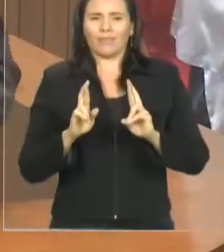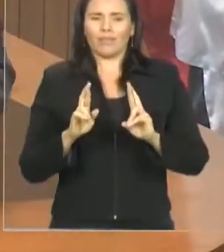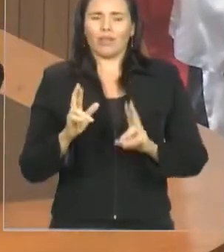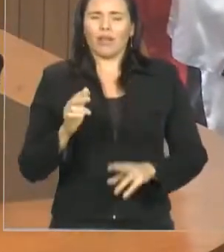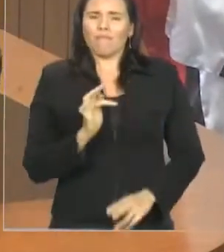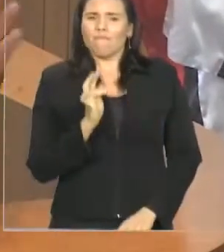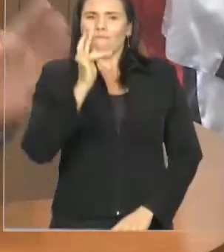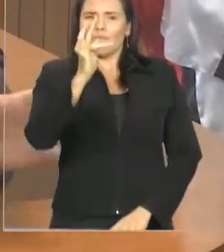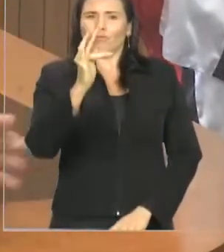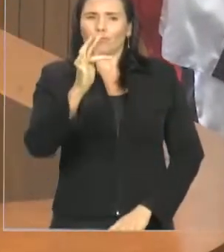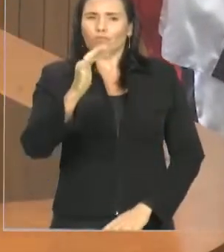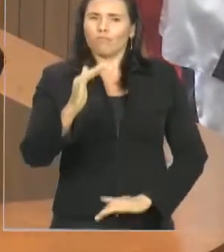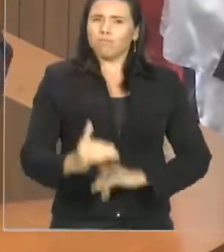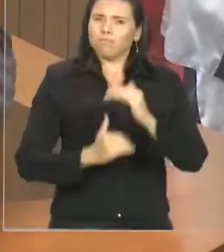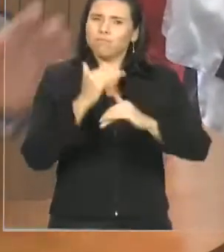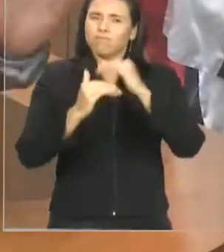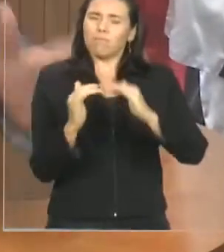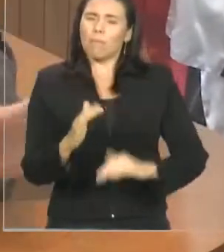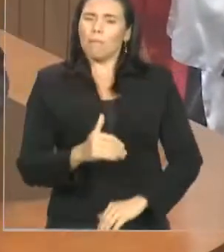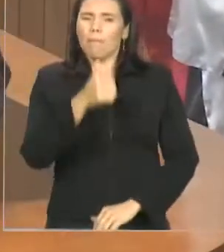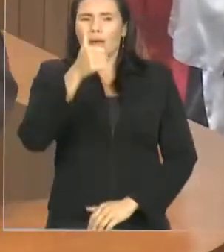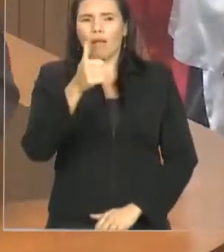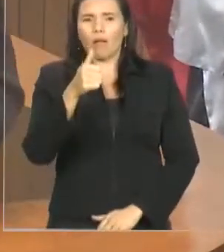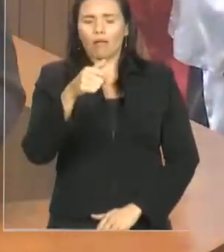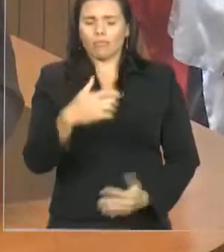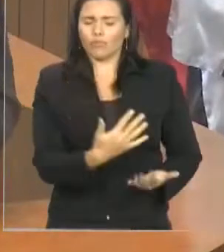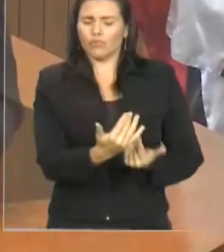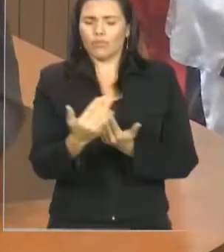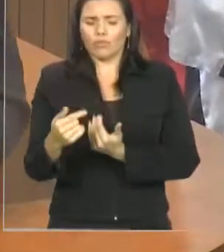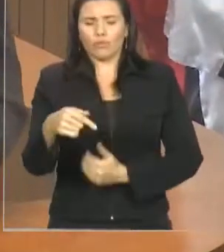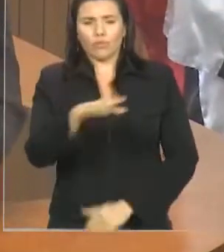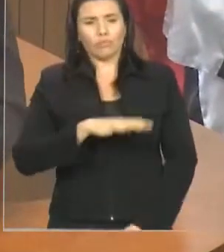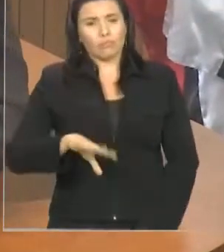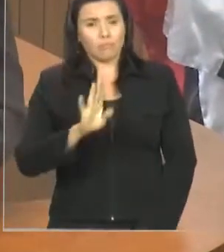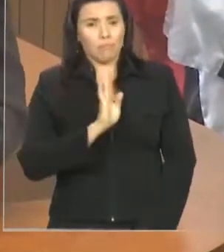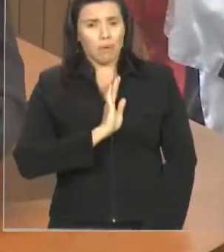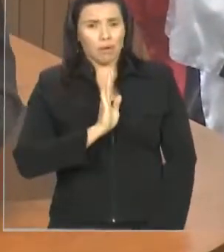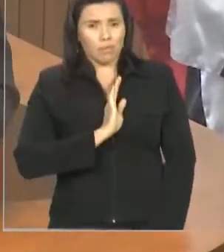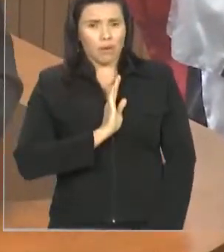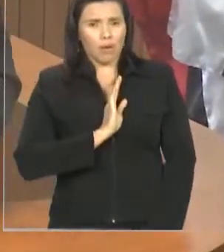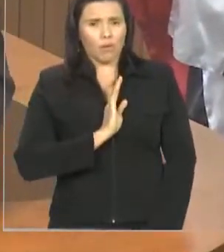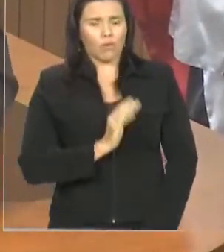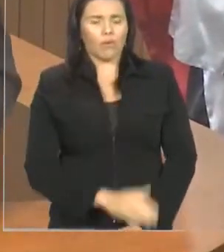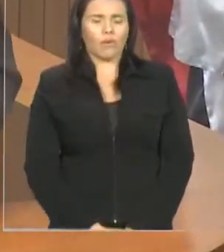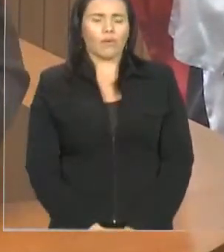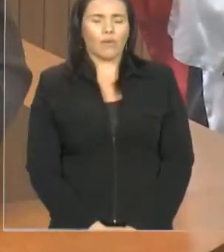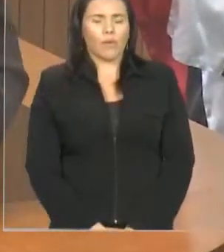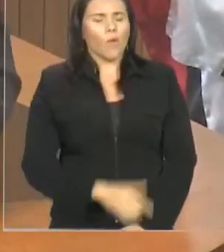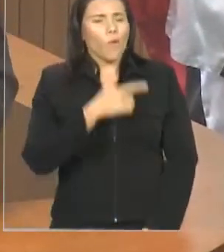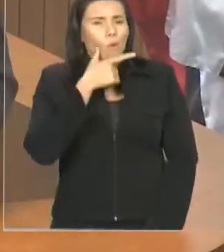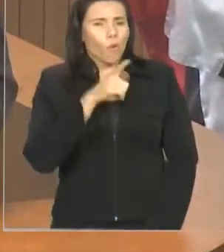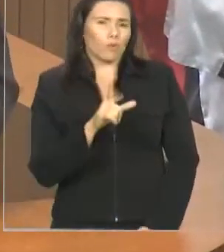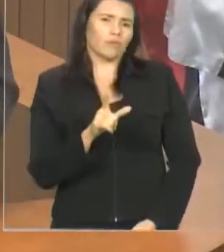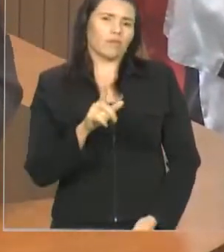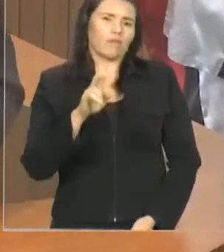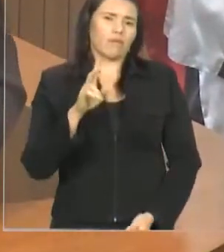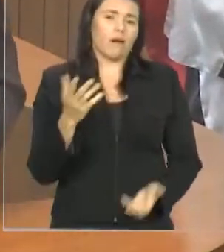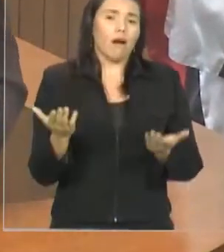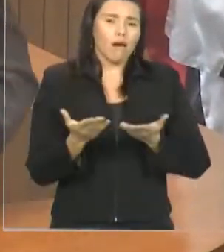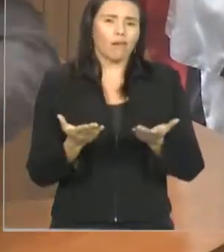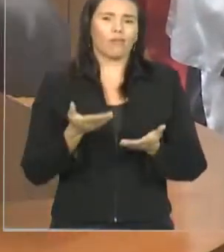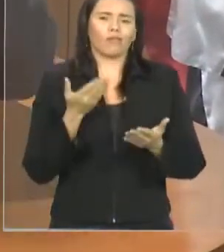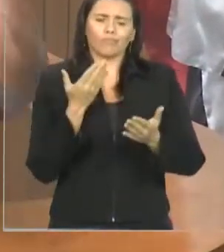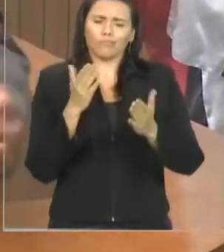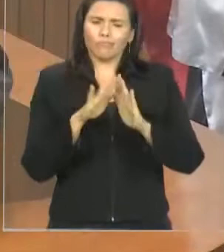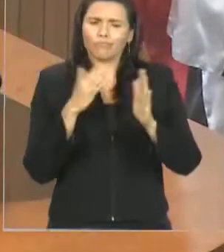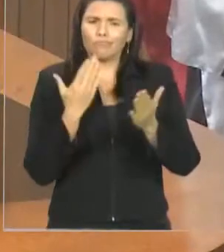melhores para os jovens bacabalenses, para os estudantes bacabalenses darem continuidade ao seu ensino. Porque eu acho que